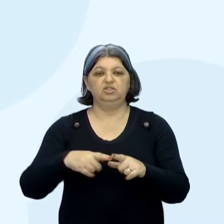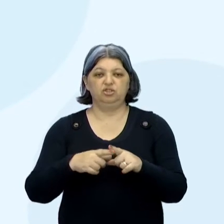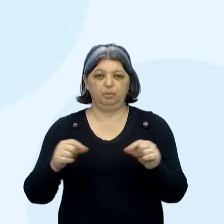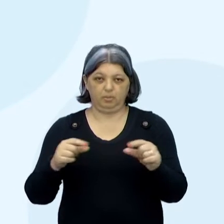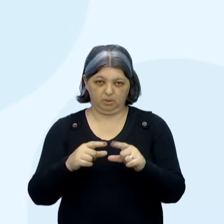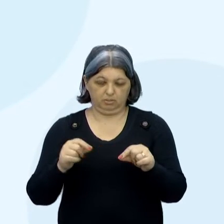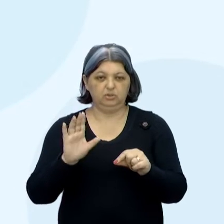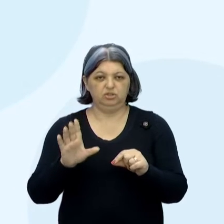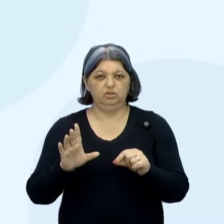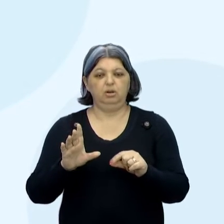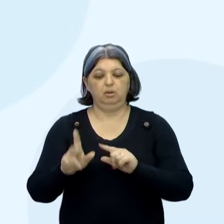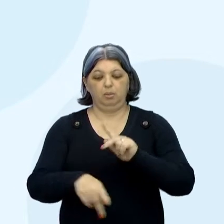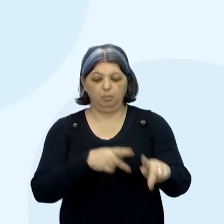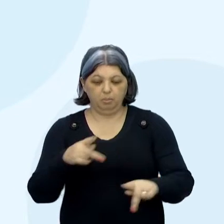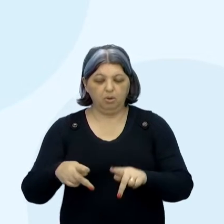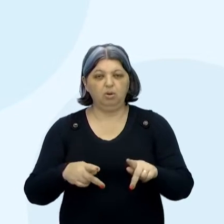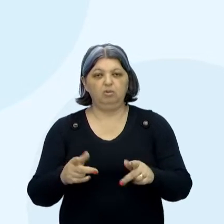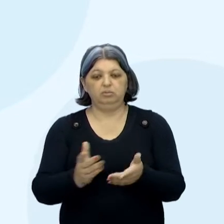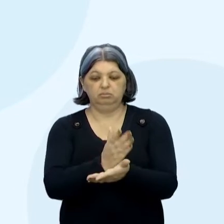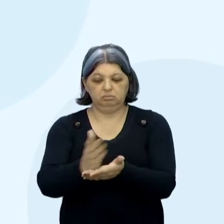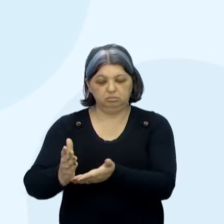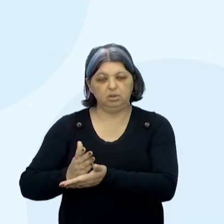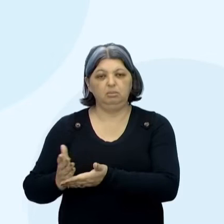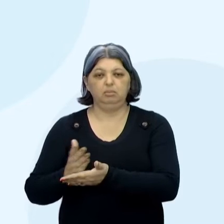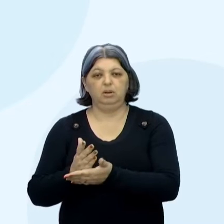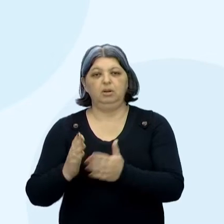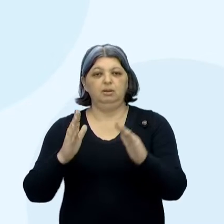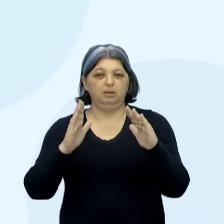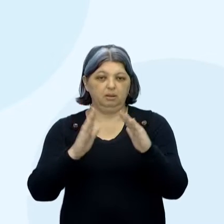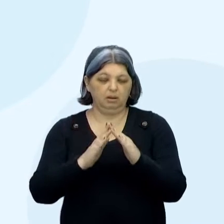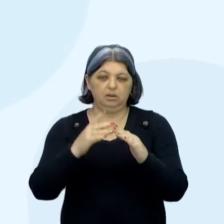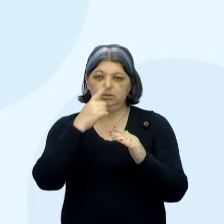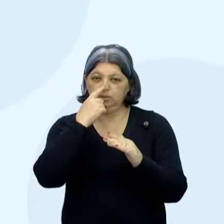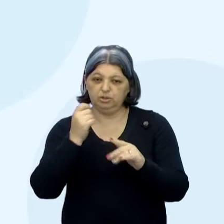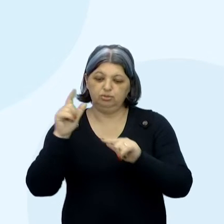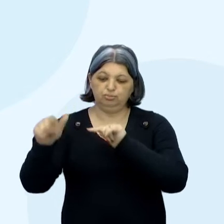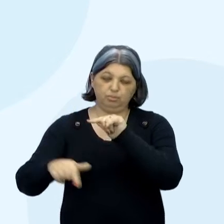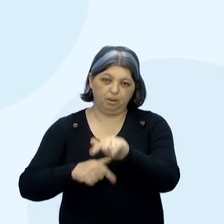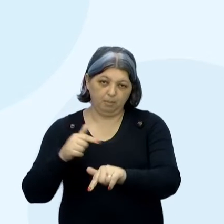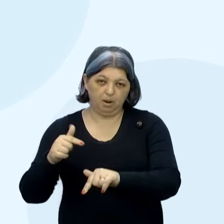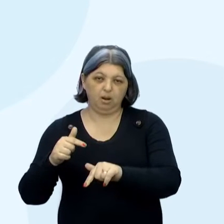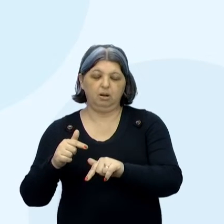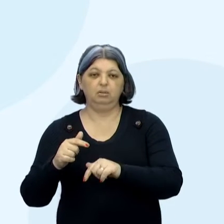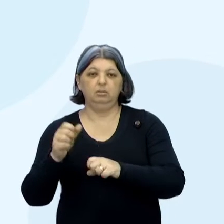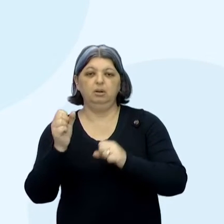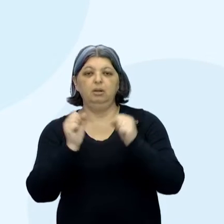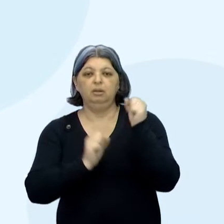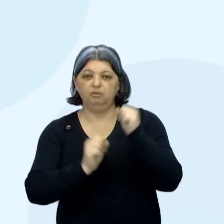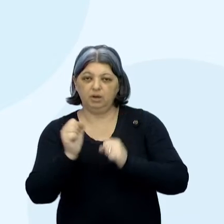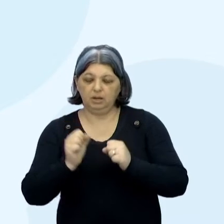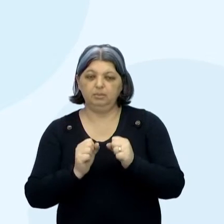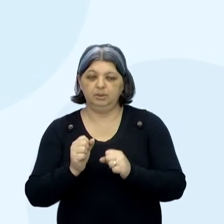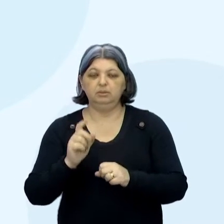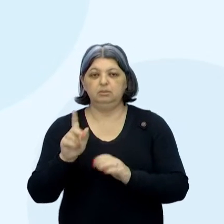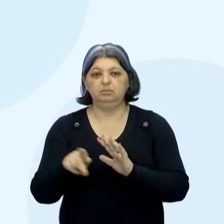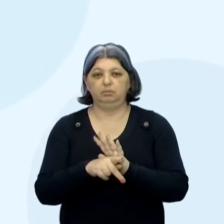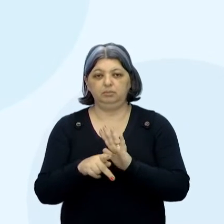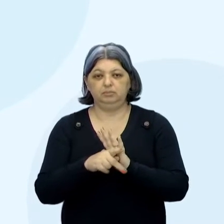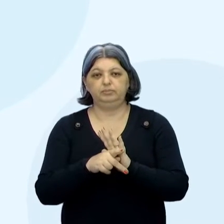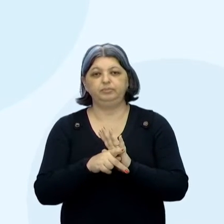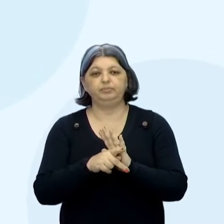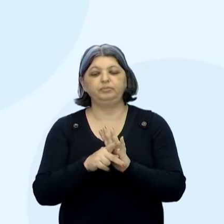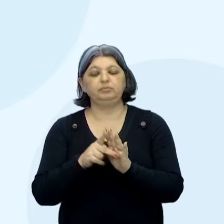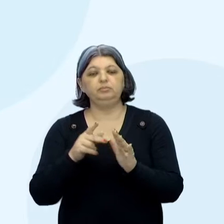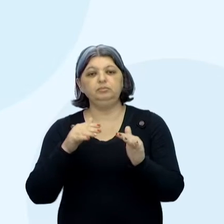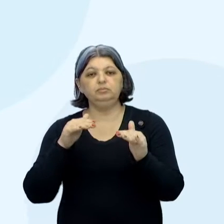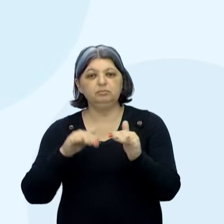já separa o lixo, tanto em casa, na indústria, no trabalho, né? E esse lixo é muito bem